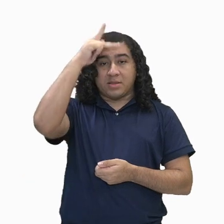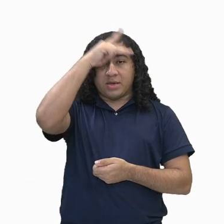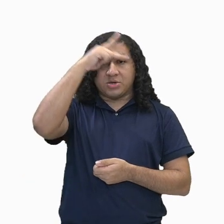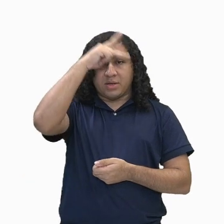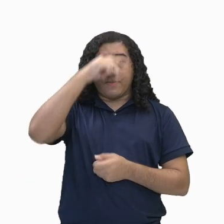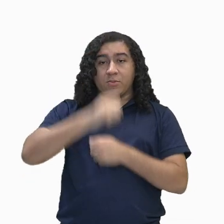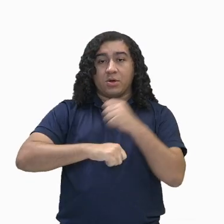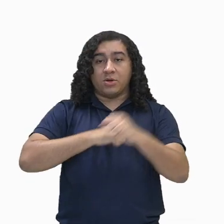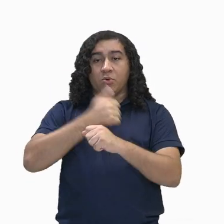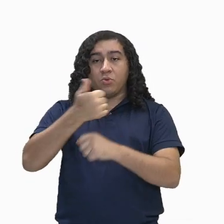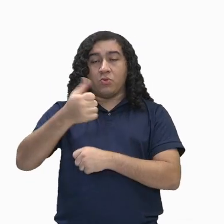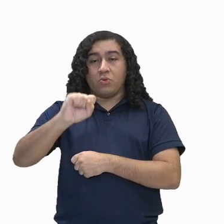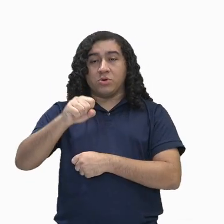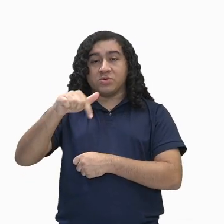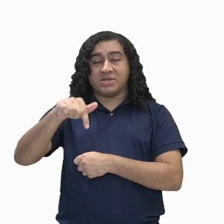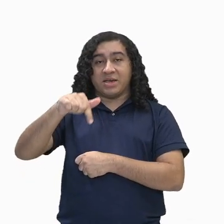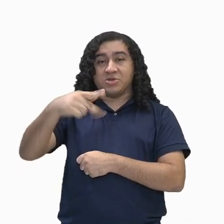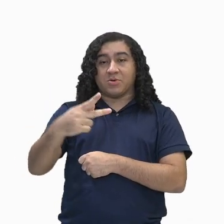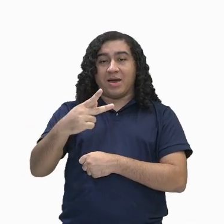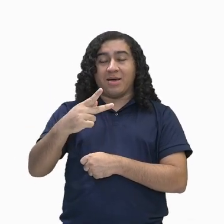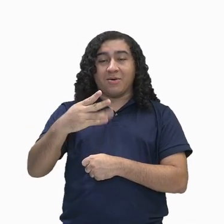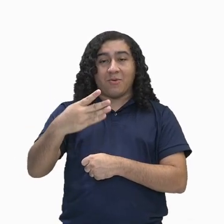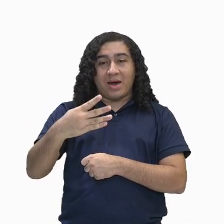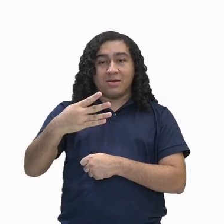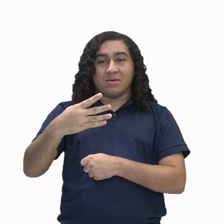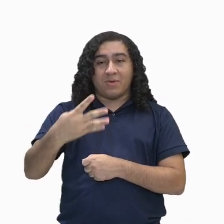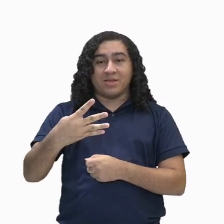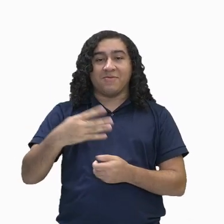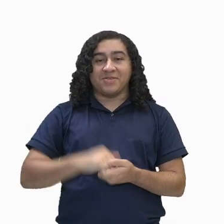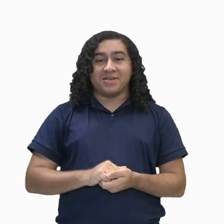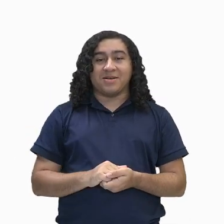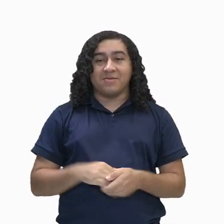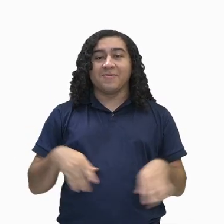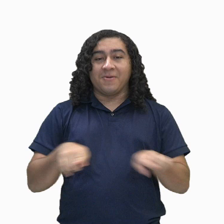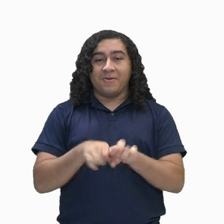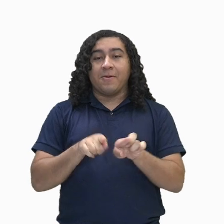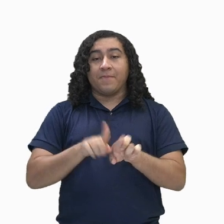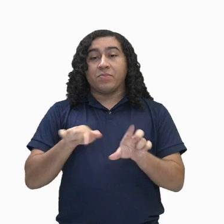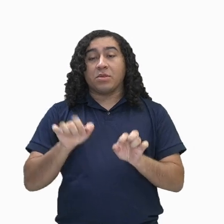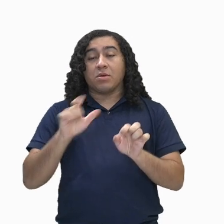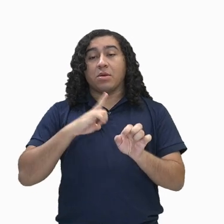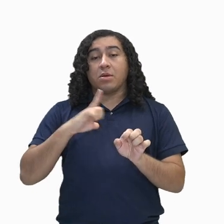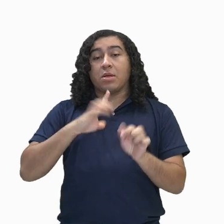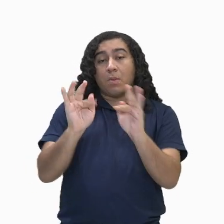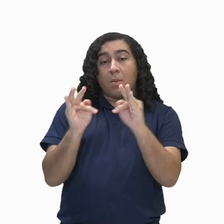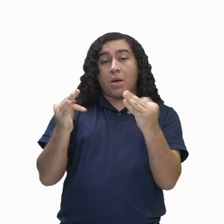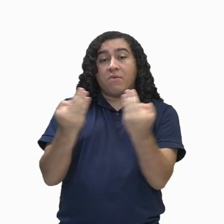direito, literatura, filosofia, tornou-se discípulo do